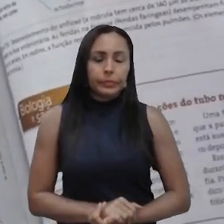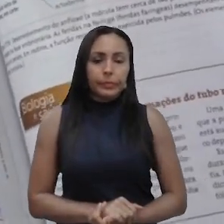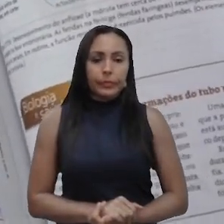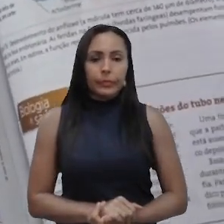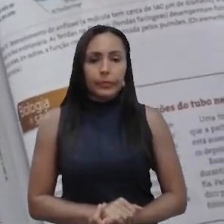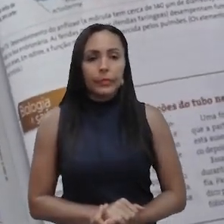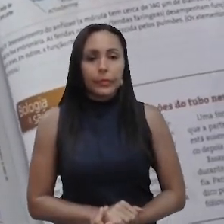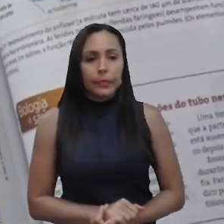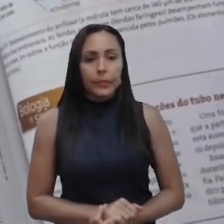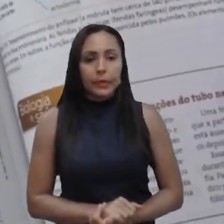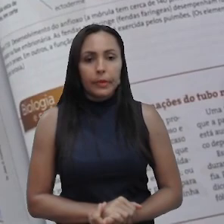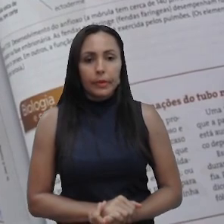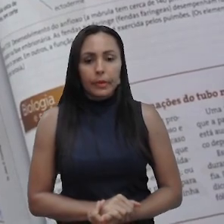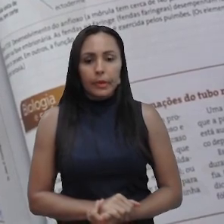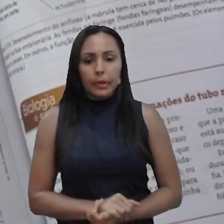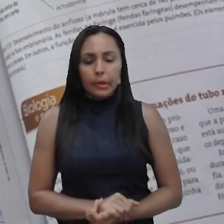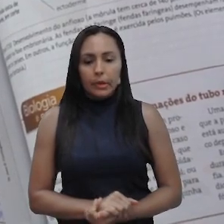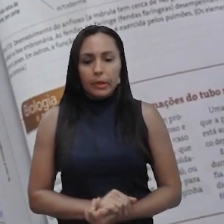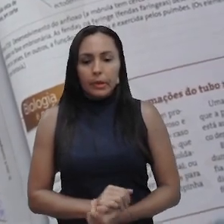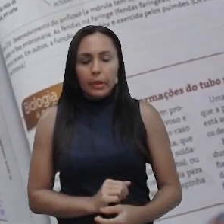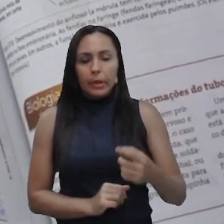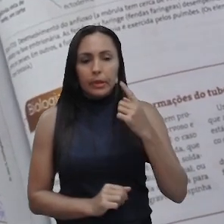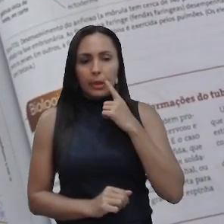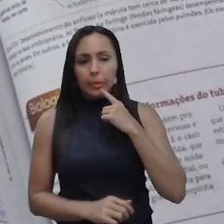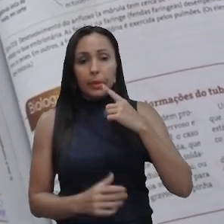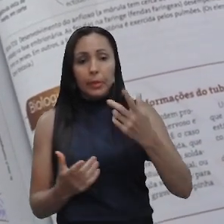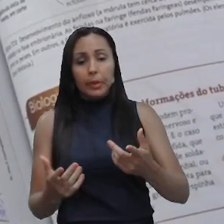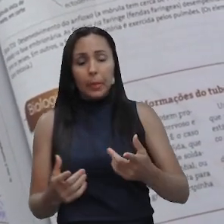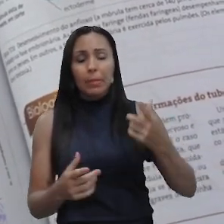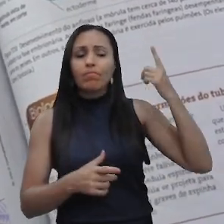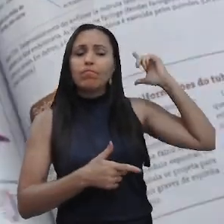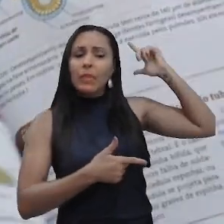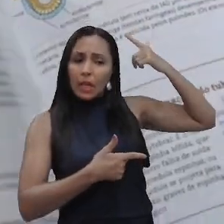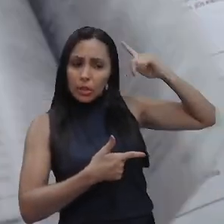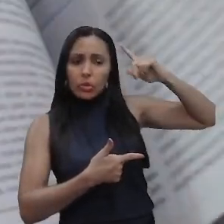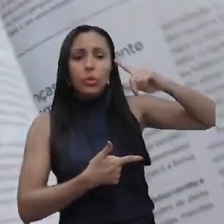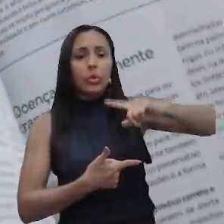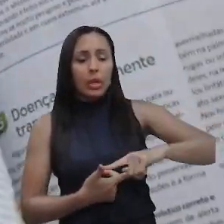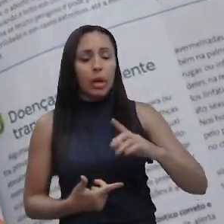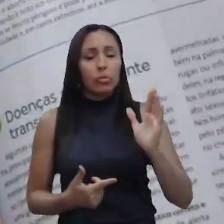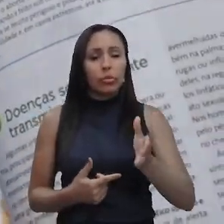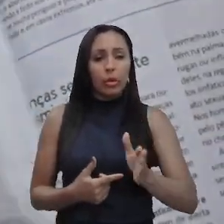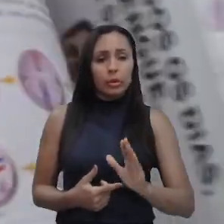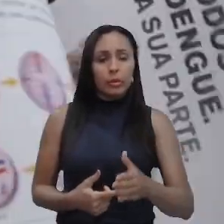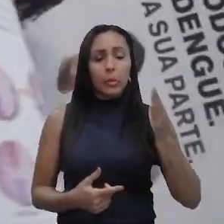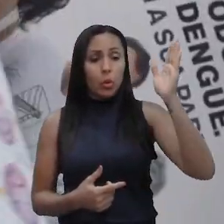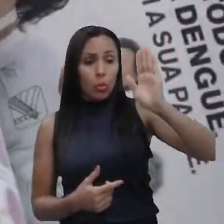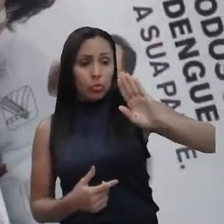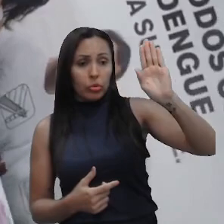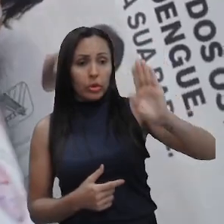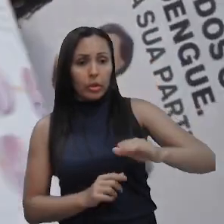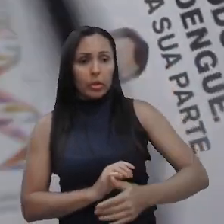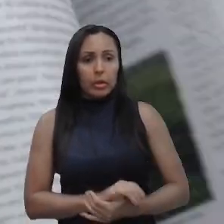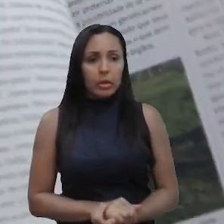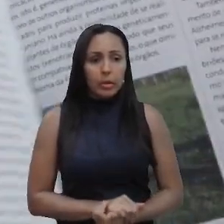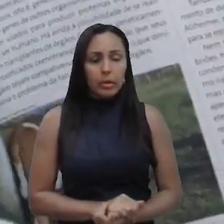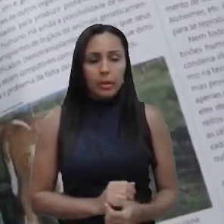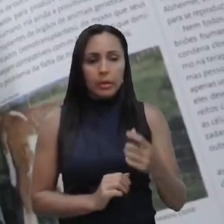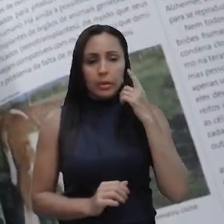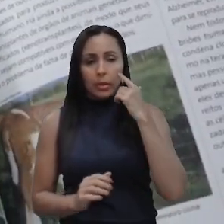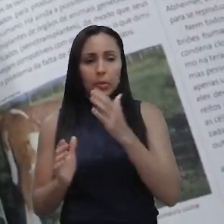Então, é uma diagramação mais tradicional, essa desse livro de biologia, tá? Não é uma diagramação